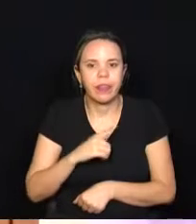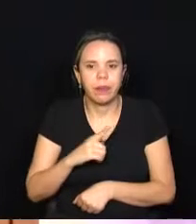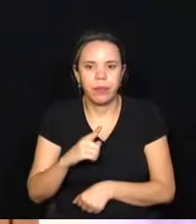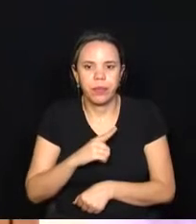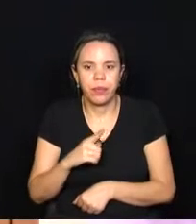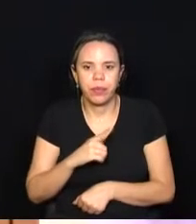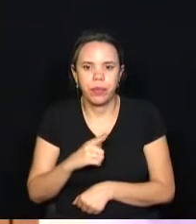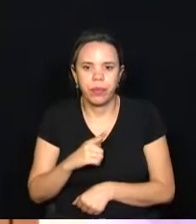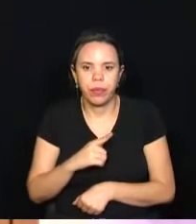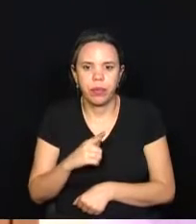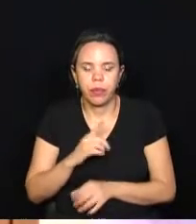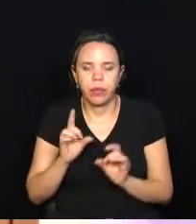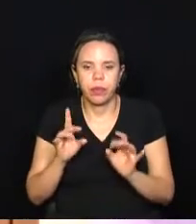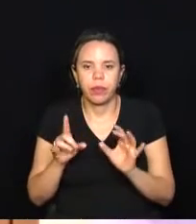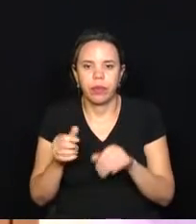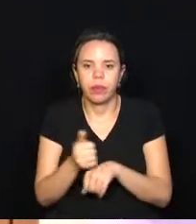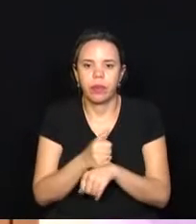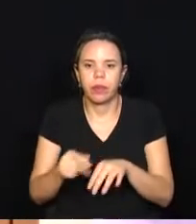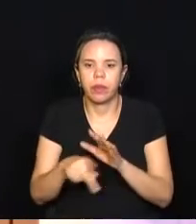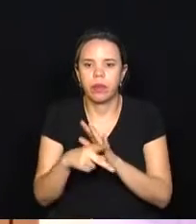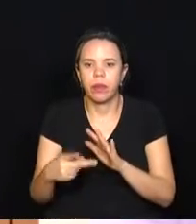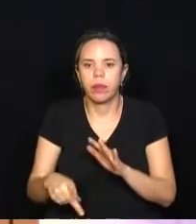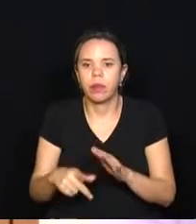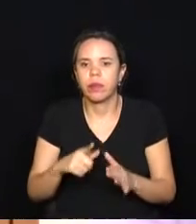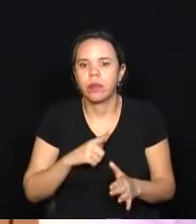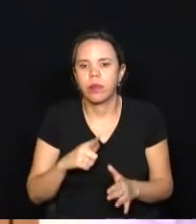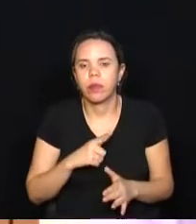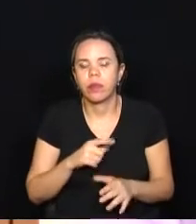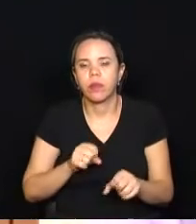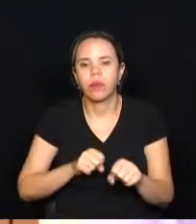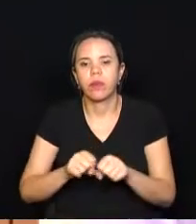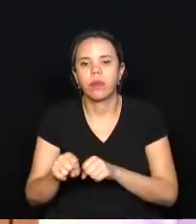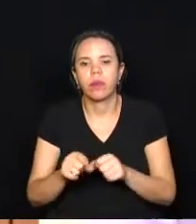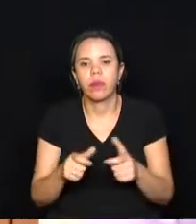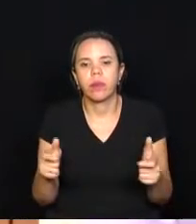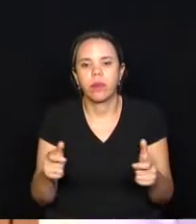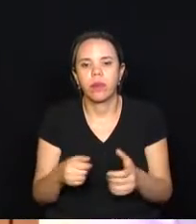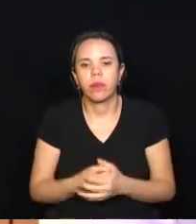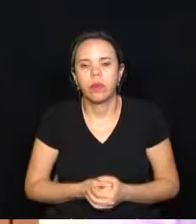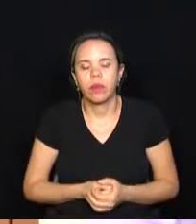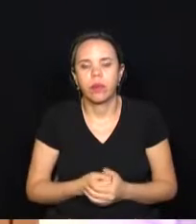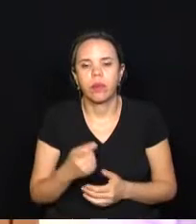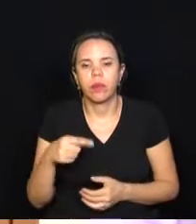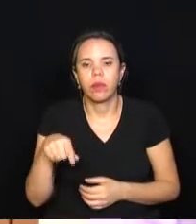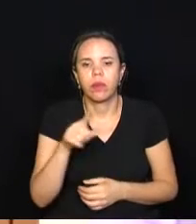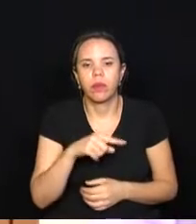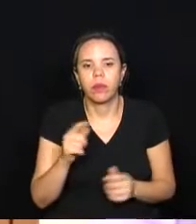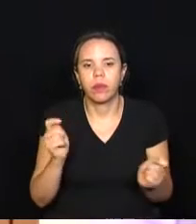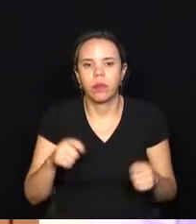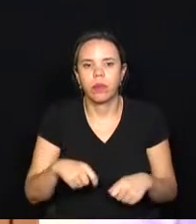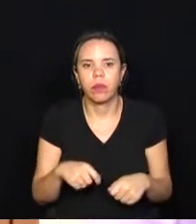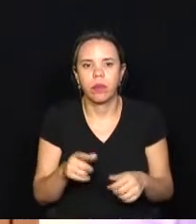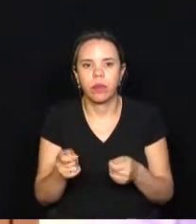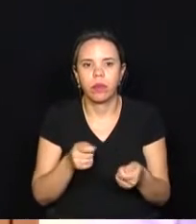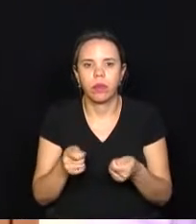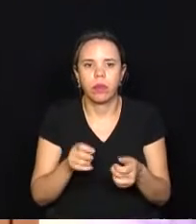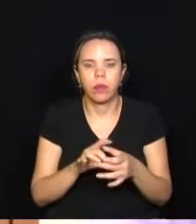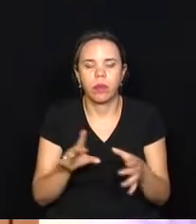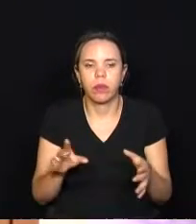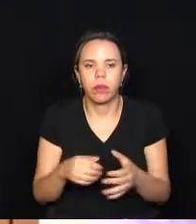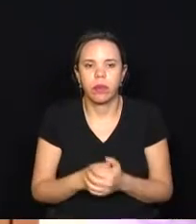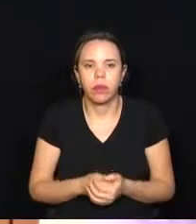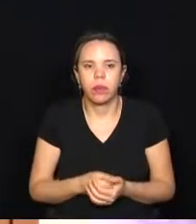muito específico, né? Então ele tem que ter uma formação muito grande para você poder lidar com